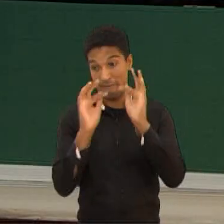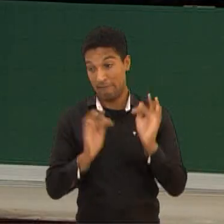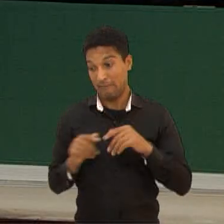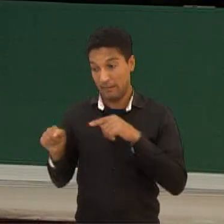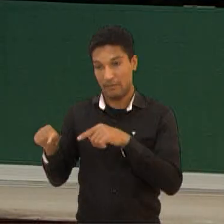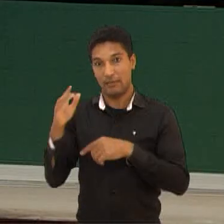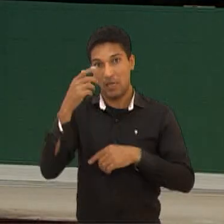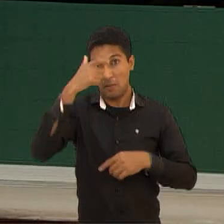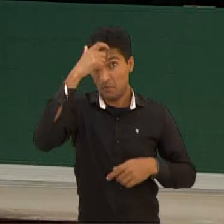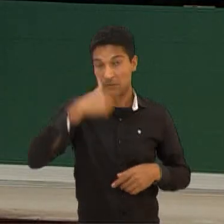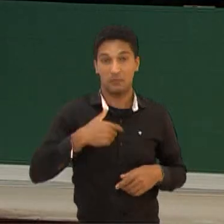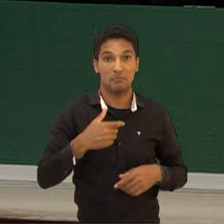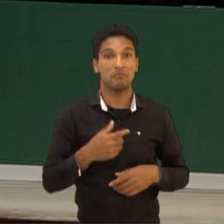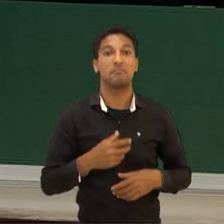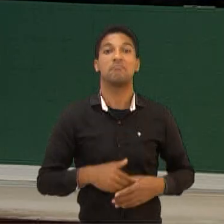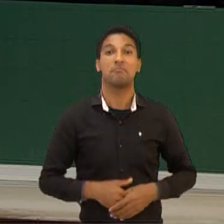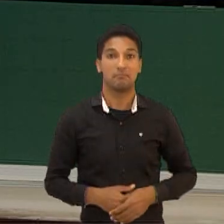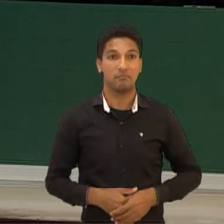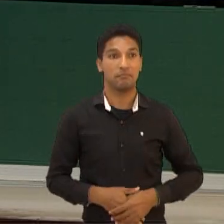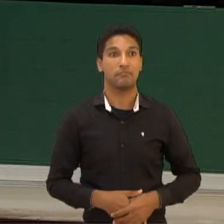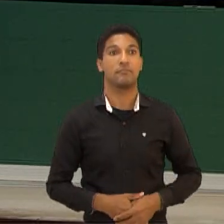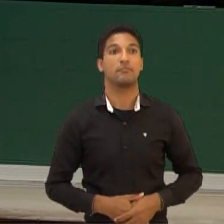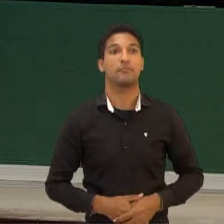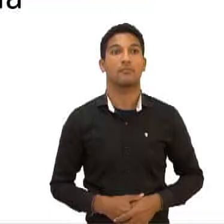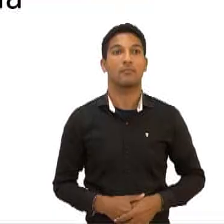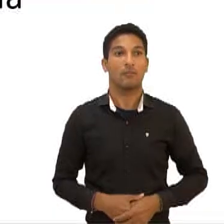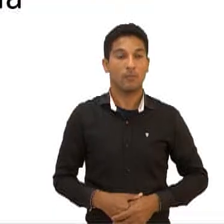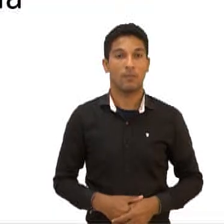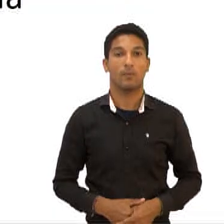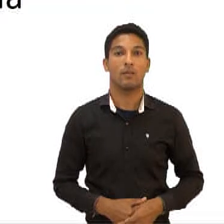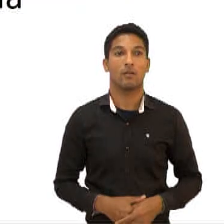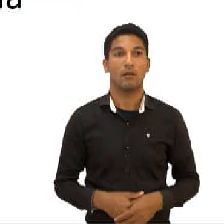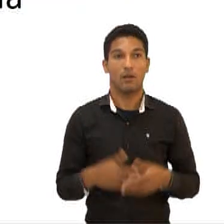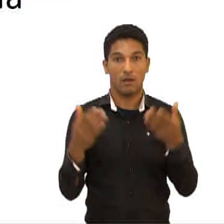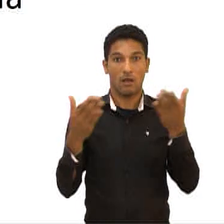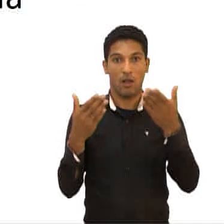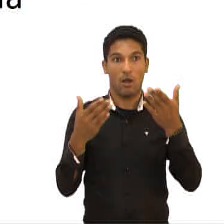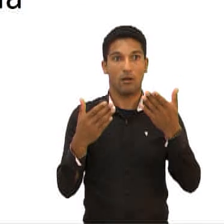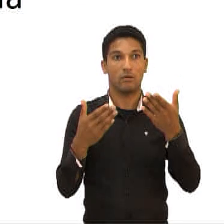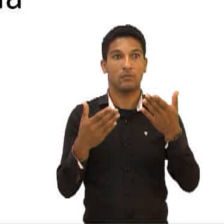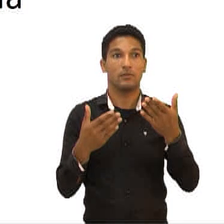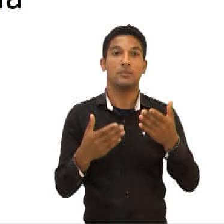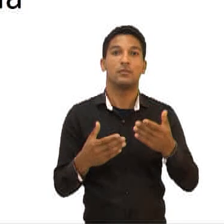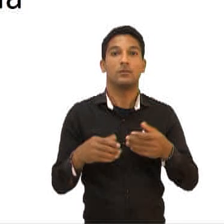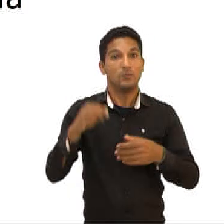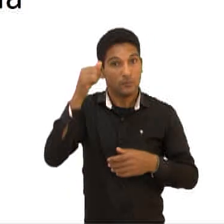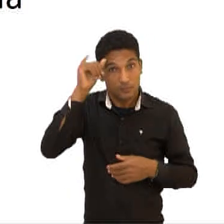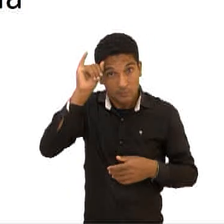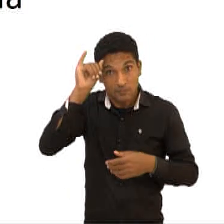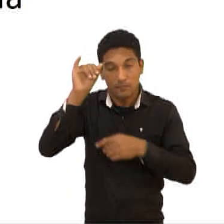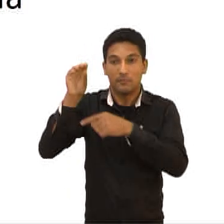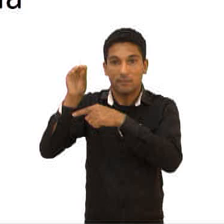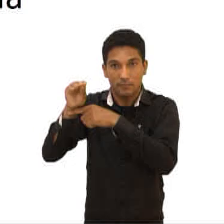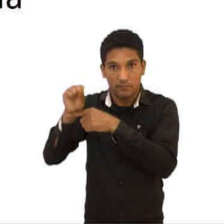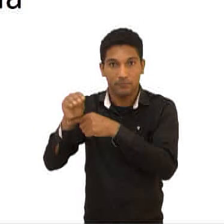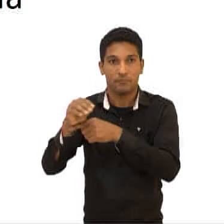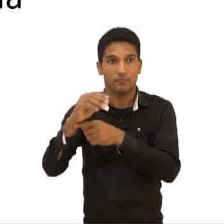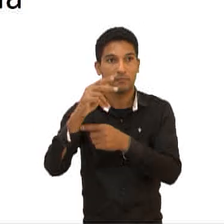Vamos aí agora para a pecuária, né? Temos mais aqui um exemplo que eu falei que ia mostrar para vocês aí, né? A